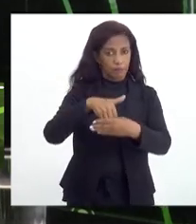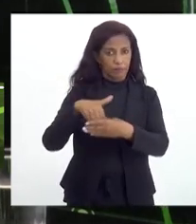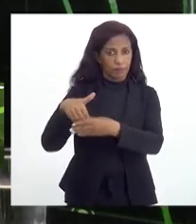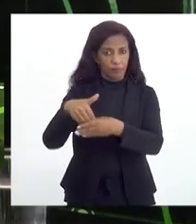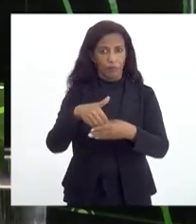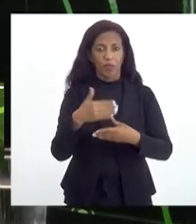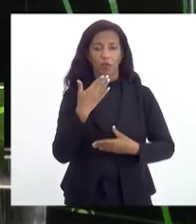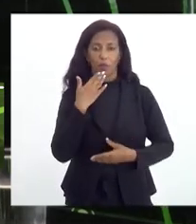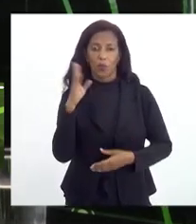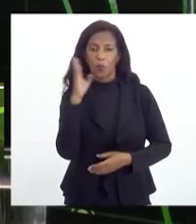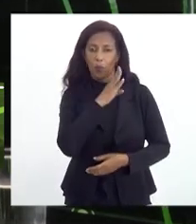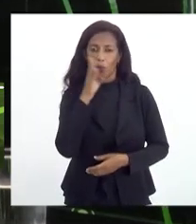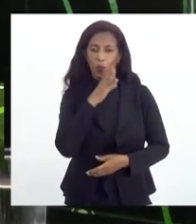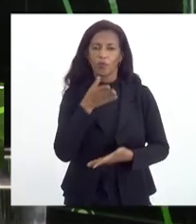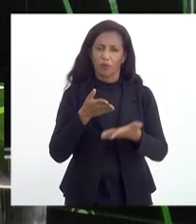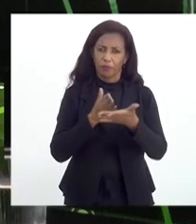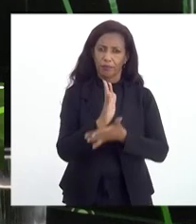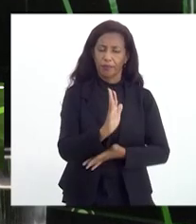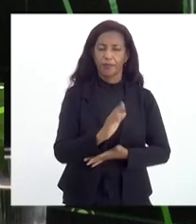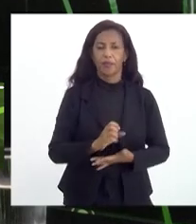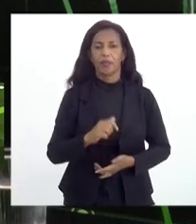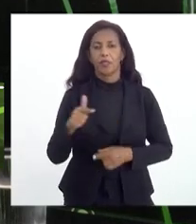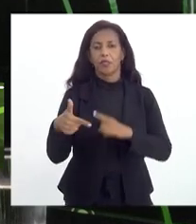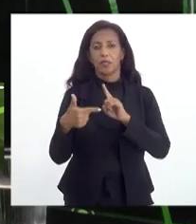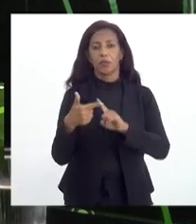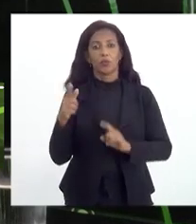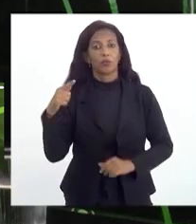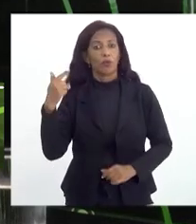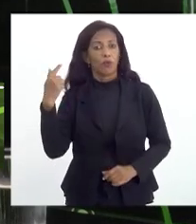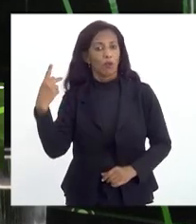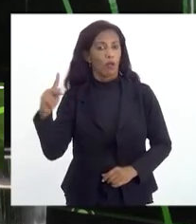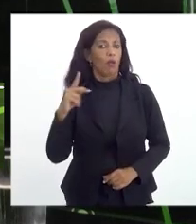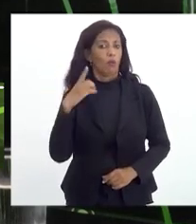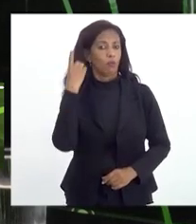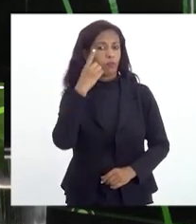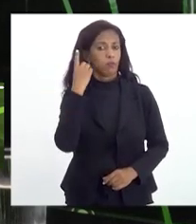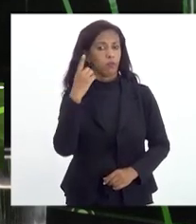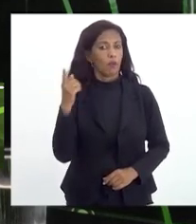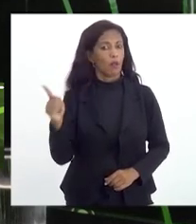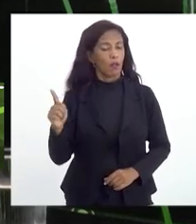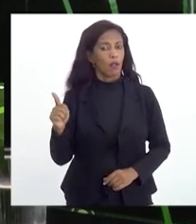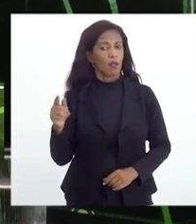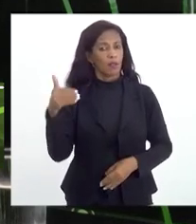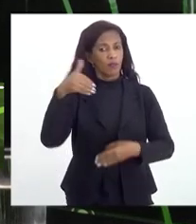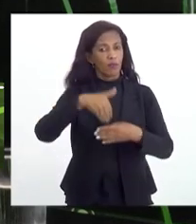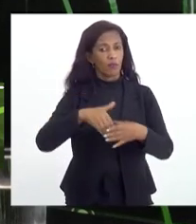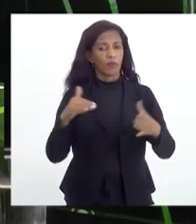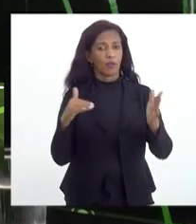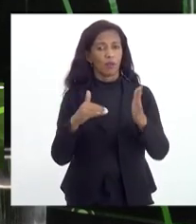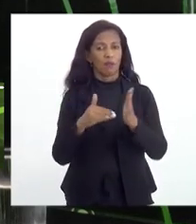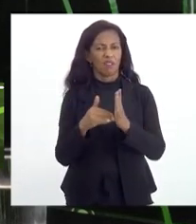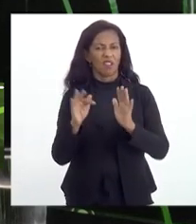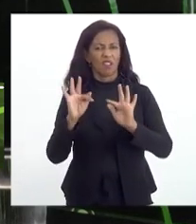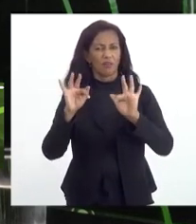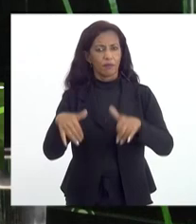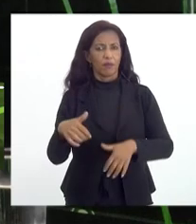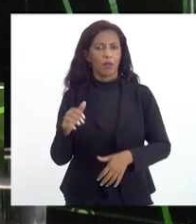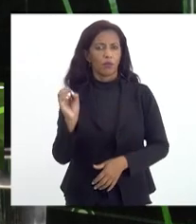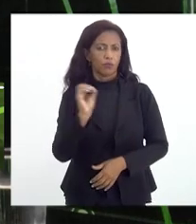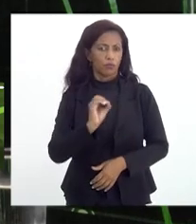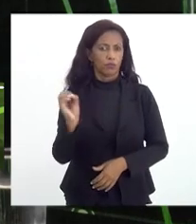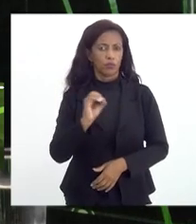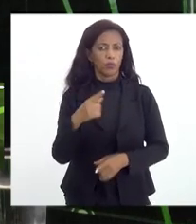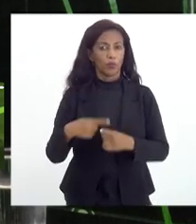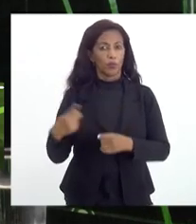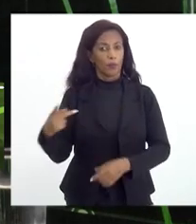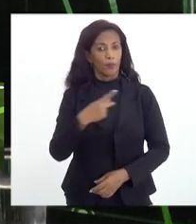foi pedido urgência, já foi aprovado, e segundo o deputado, aquela casa deve votar até o final de outubro, porque o presidente